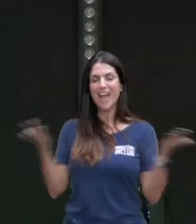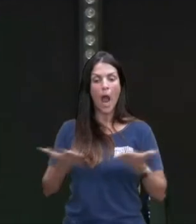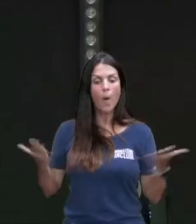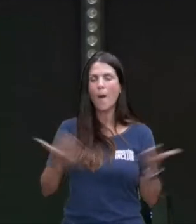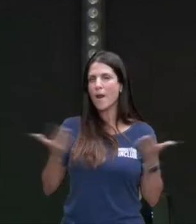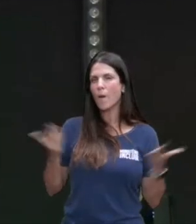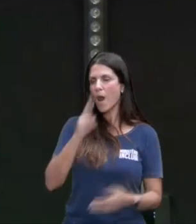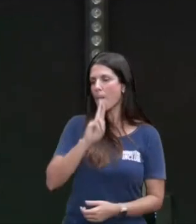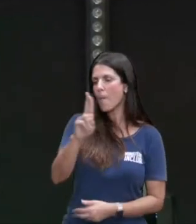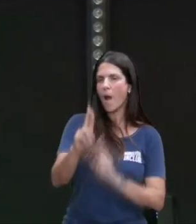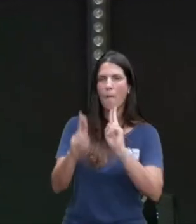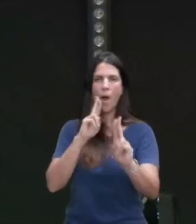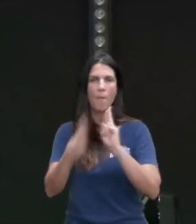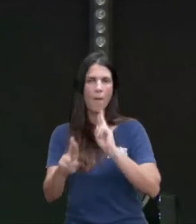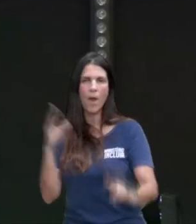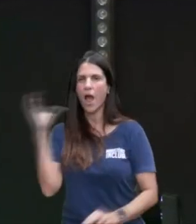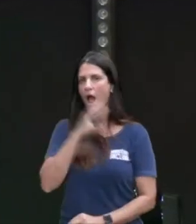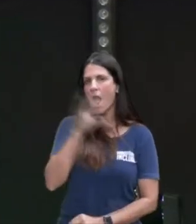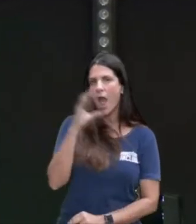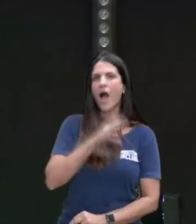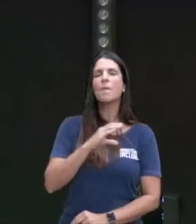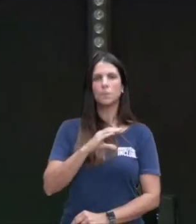é isso que eu tô achando eu faço